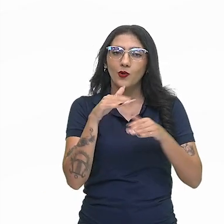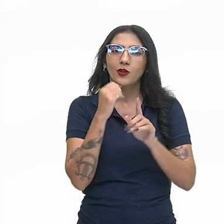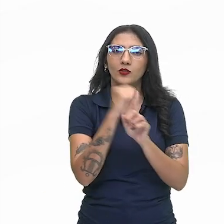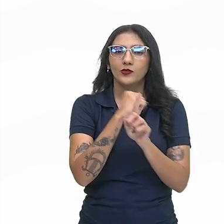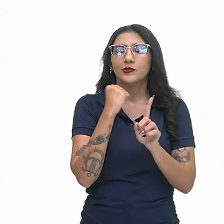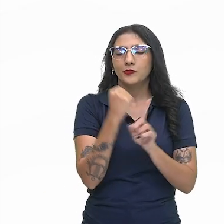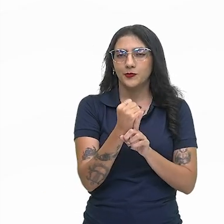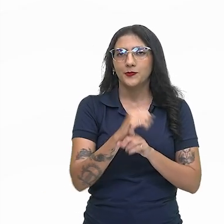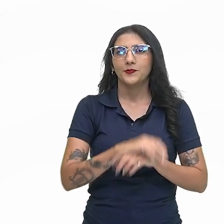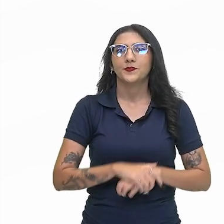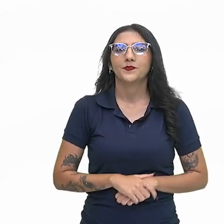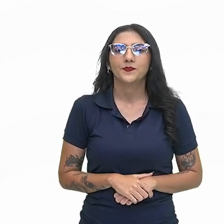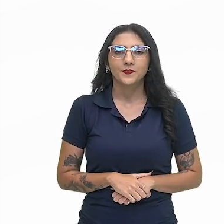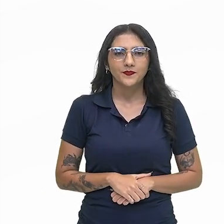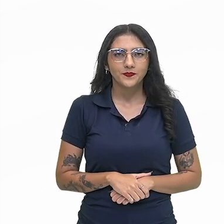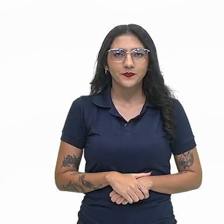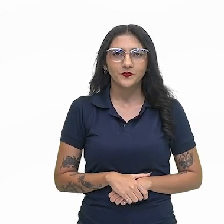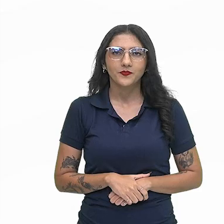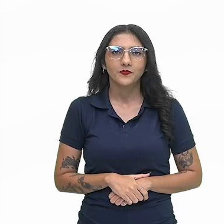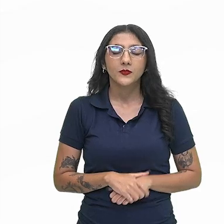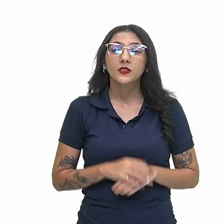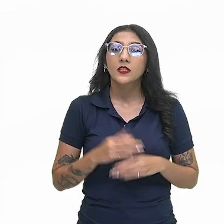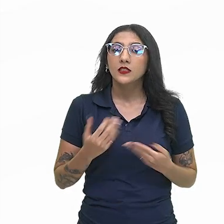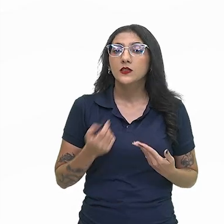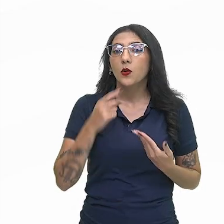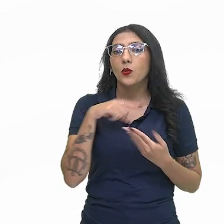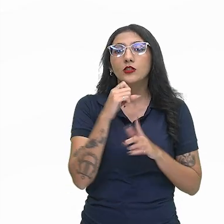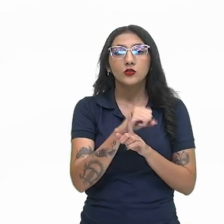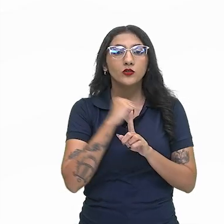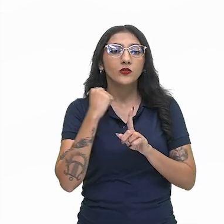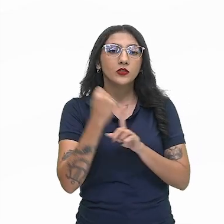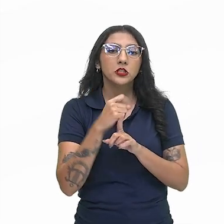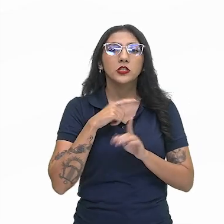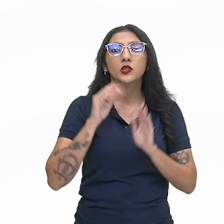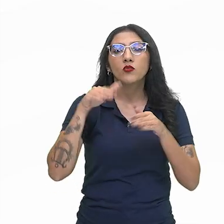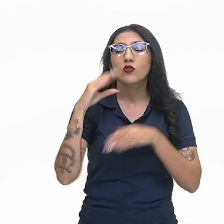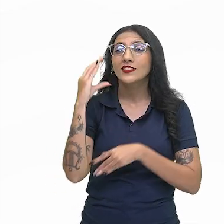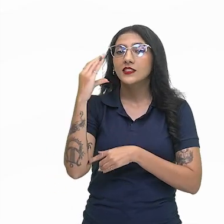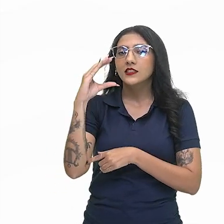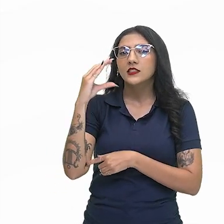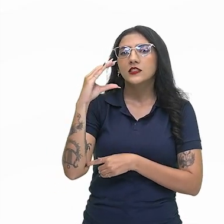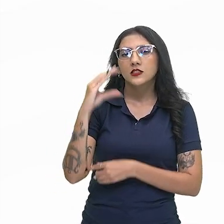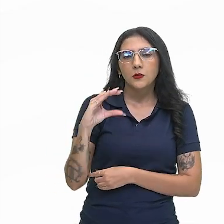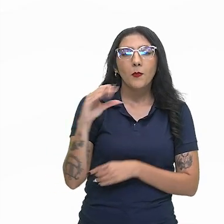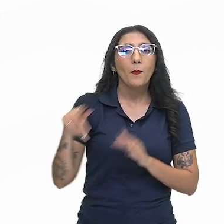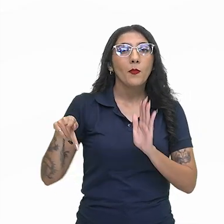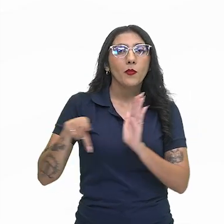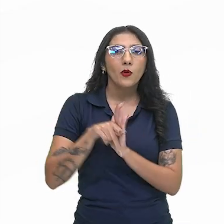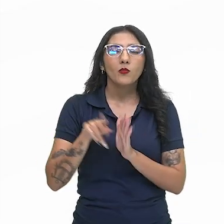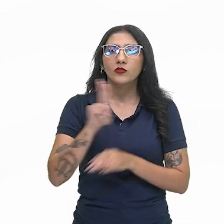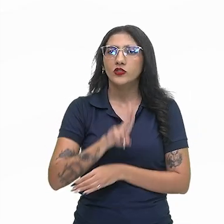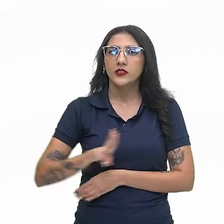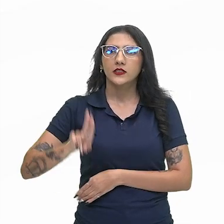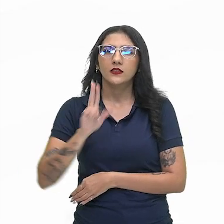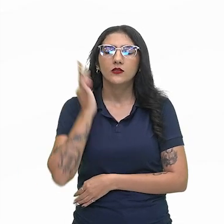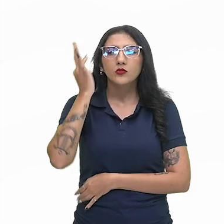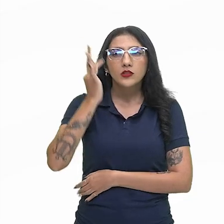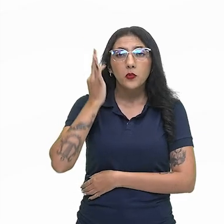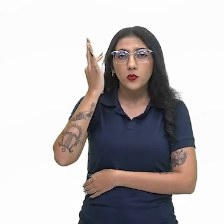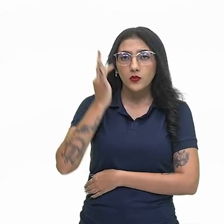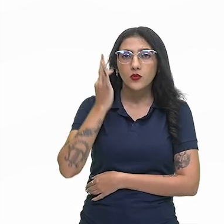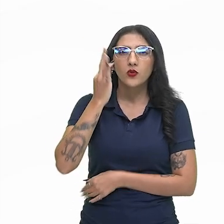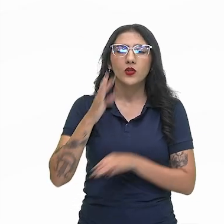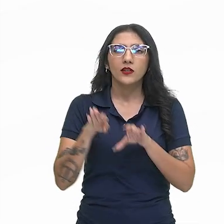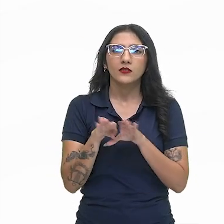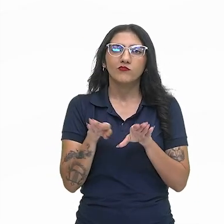dedicar a isso. Então, a sociologia, ela atua cientificamente a partir de teorias e métodos,